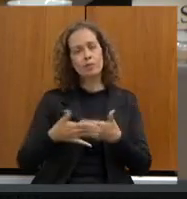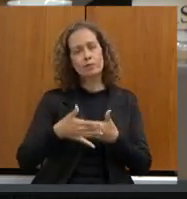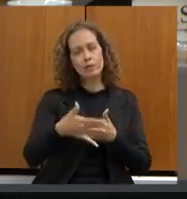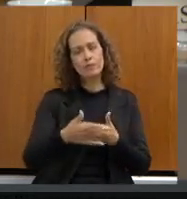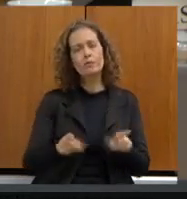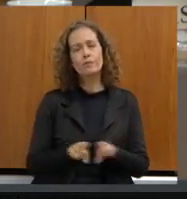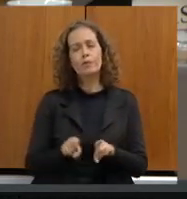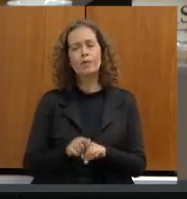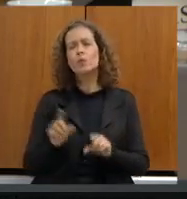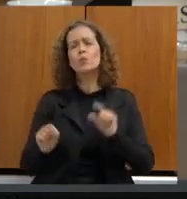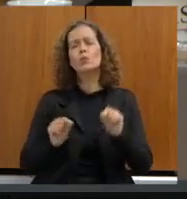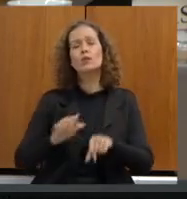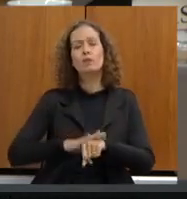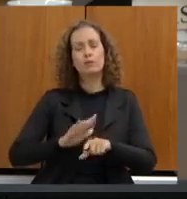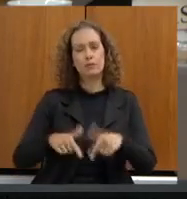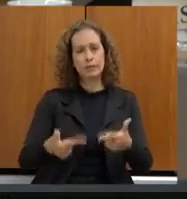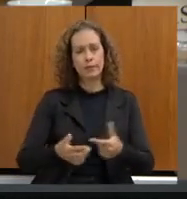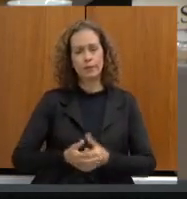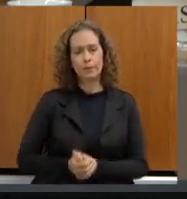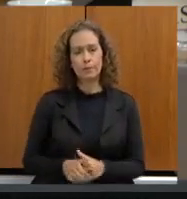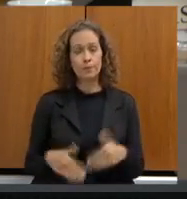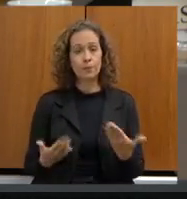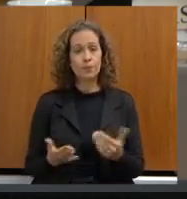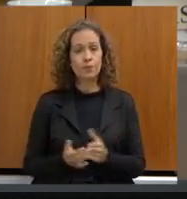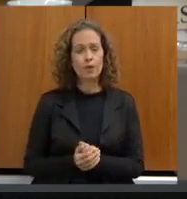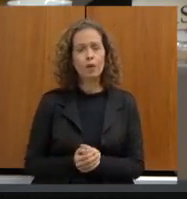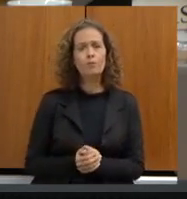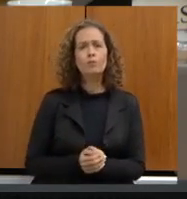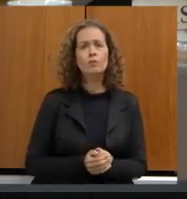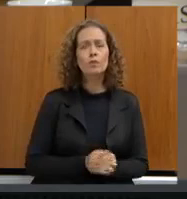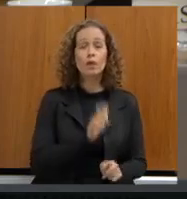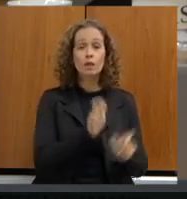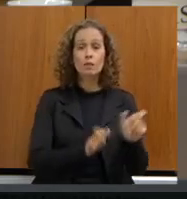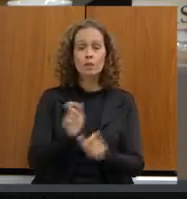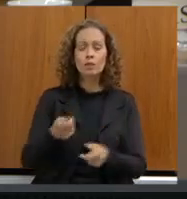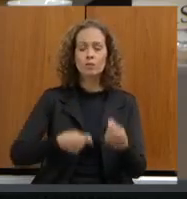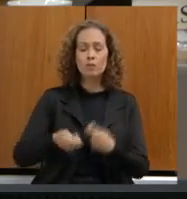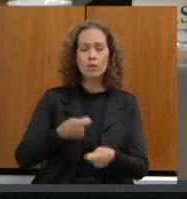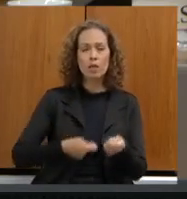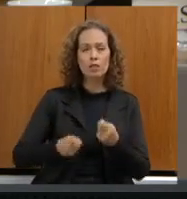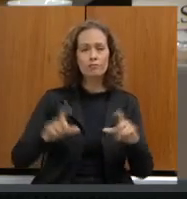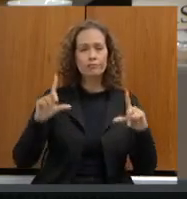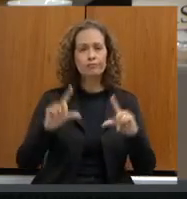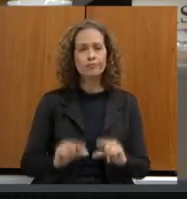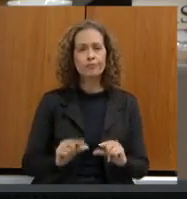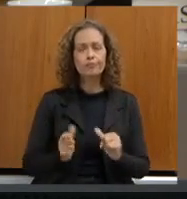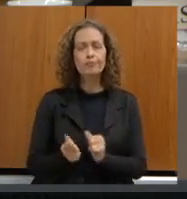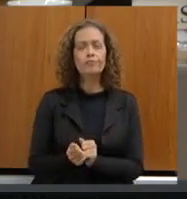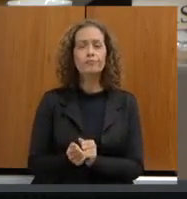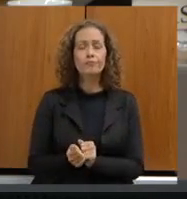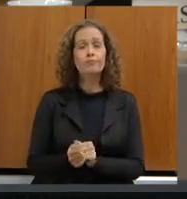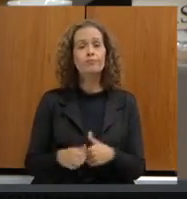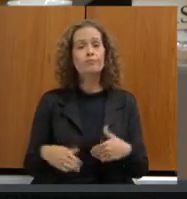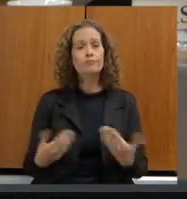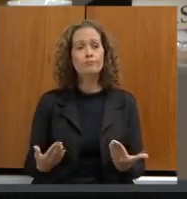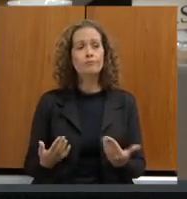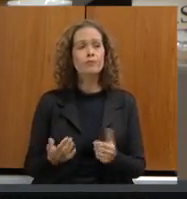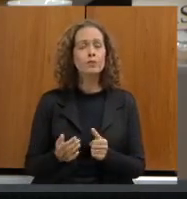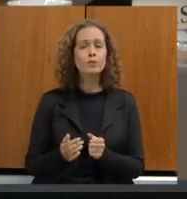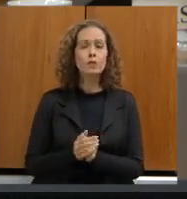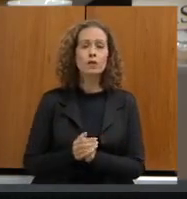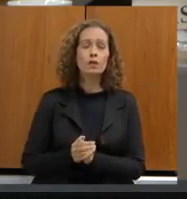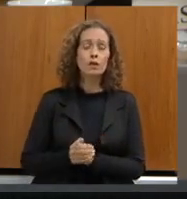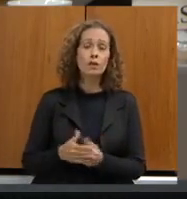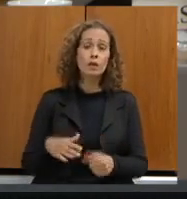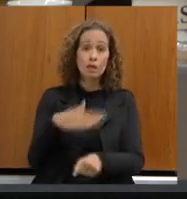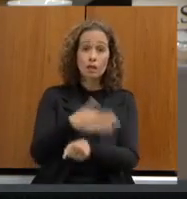praticamente o que que a gente fez a gente tirou o pessoal da administração reduziu a atividade administrativa e replicou ele